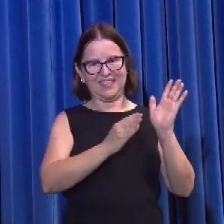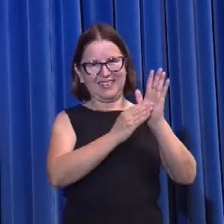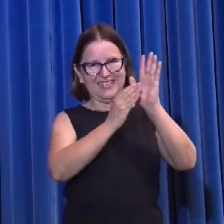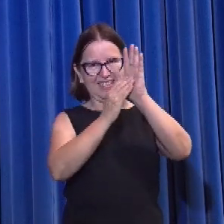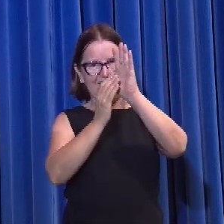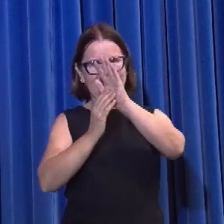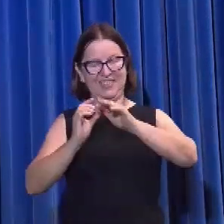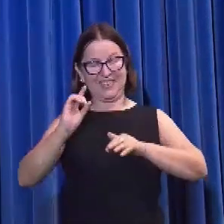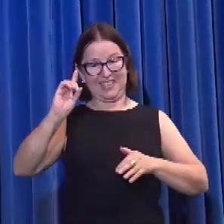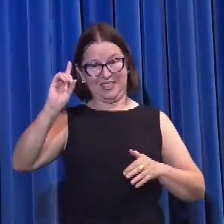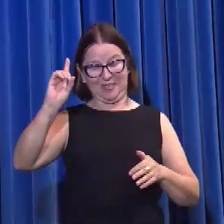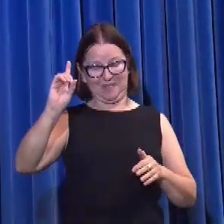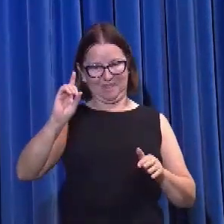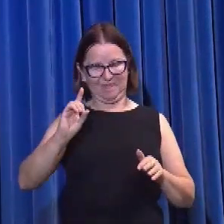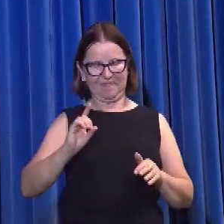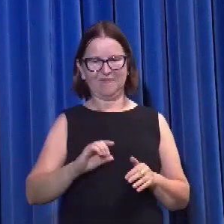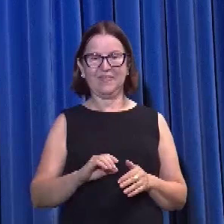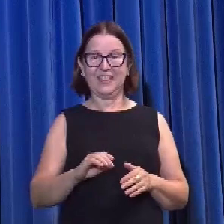Deus.